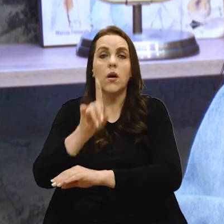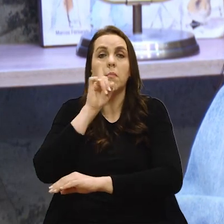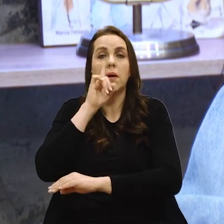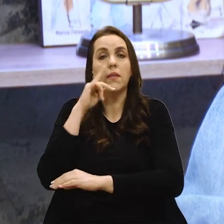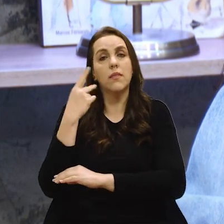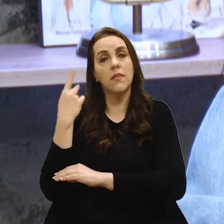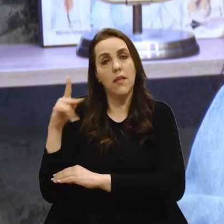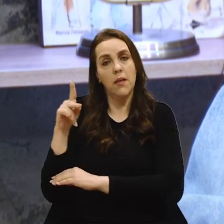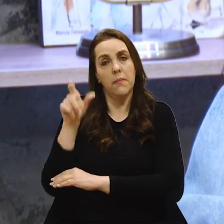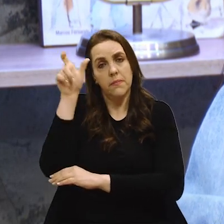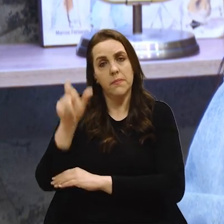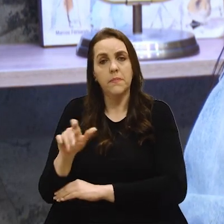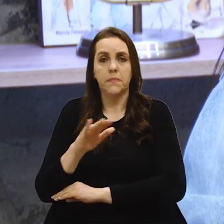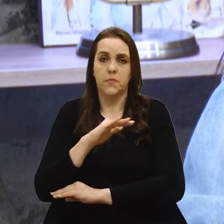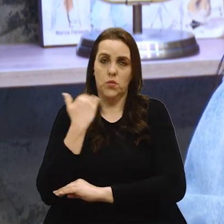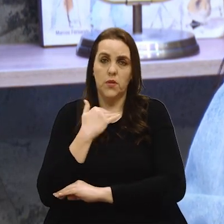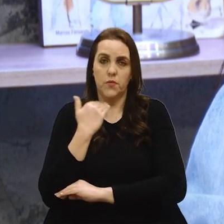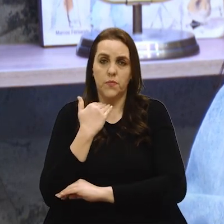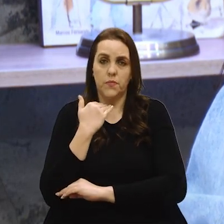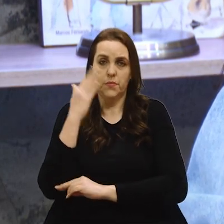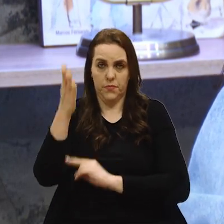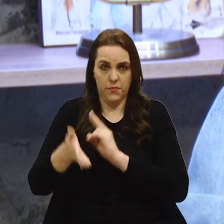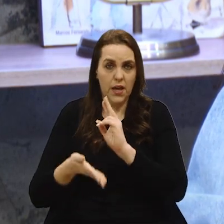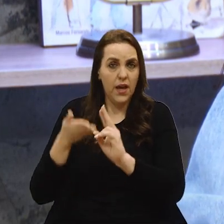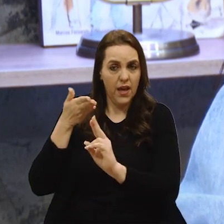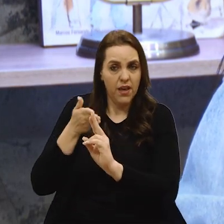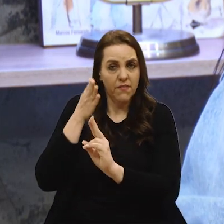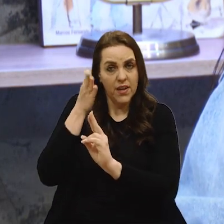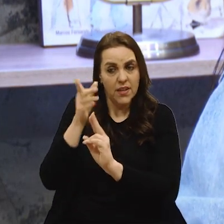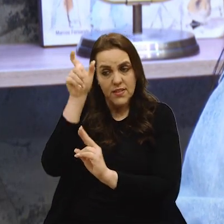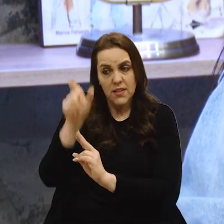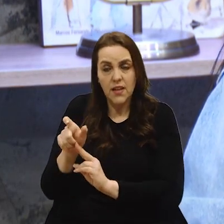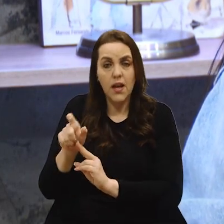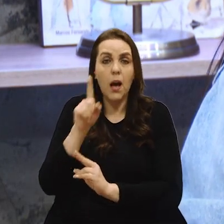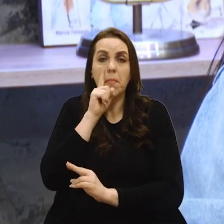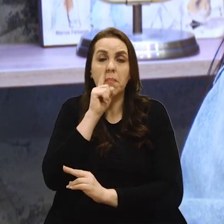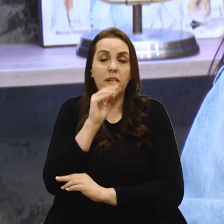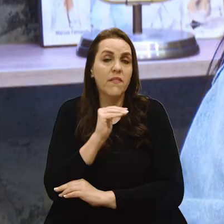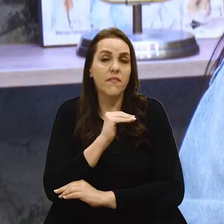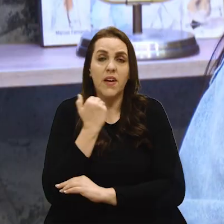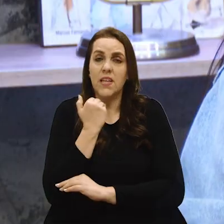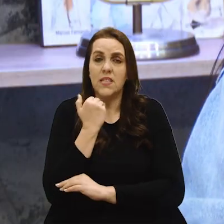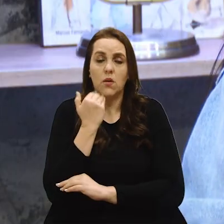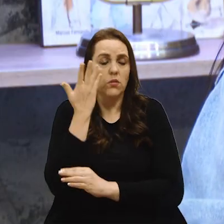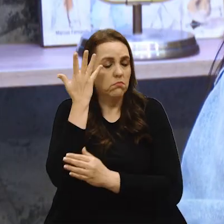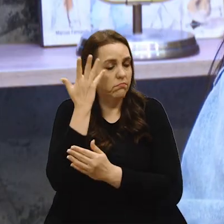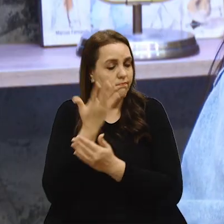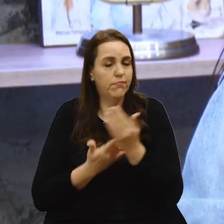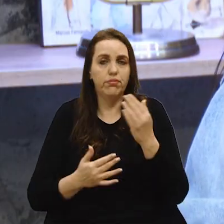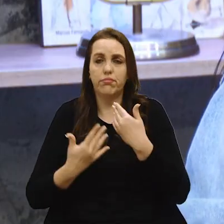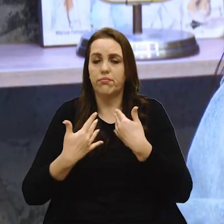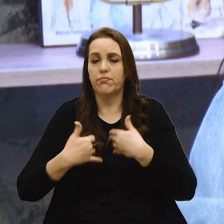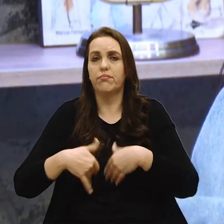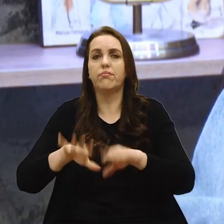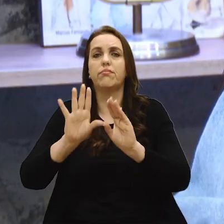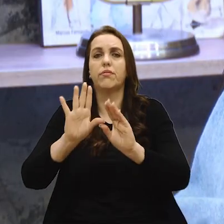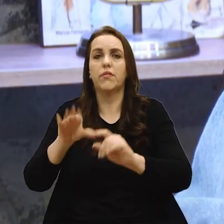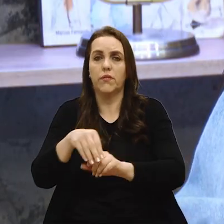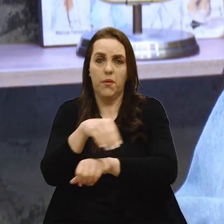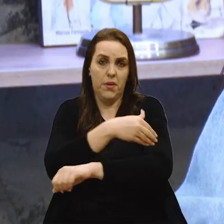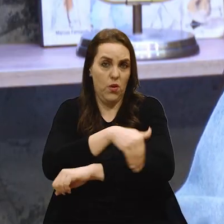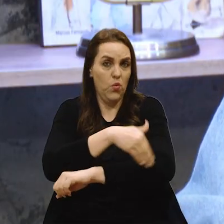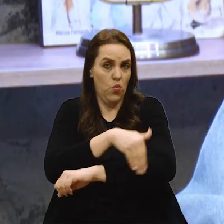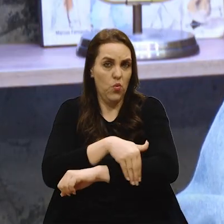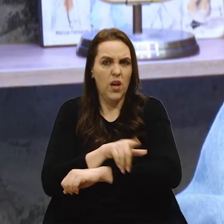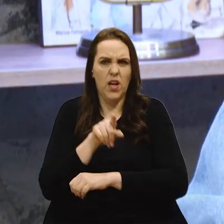quando a mãe morreu. Então, a referência dele era a mãe, aí a mãe se foi, e aí ele se largou nas